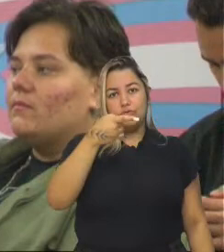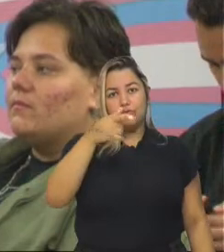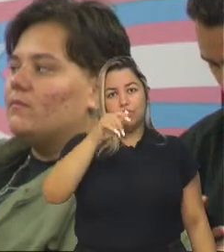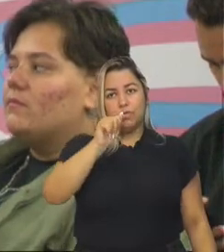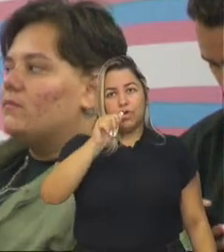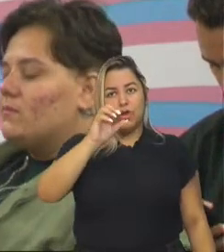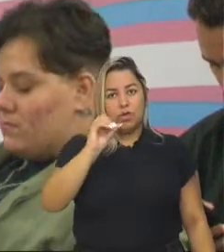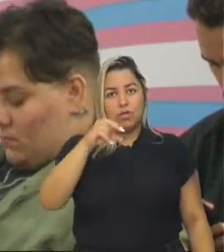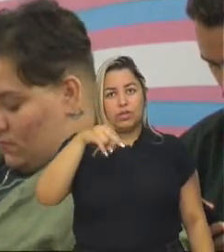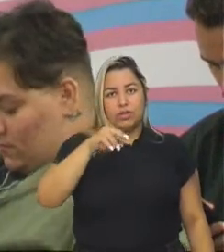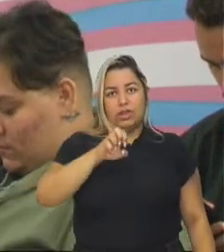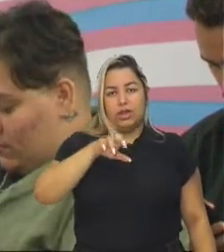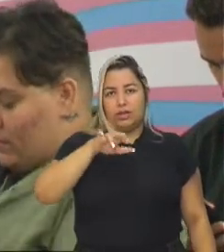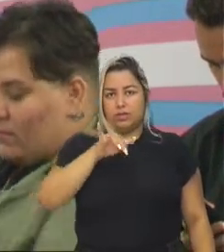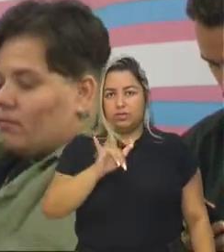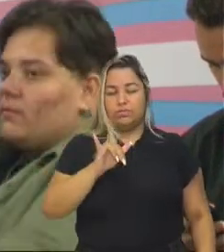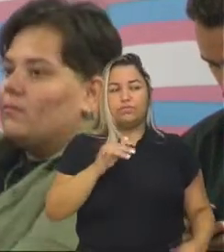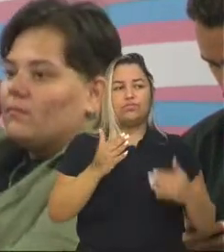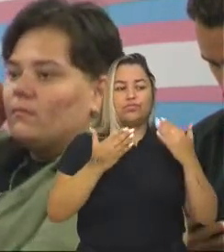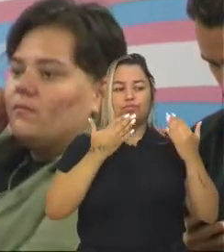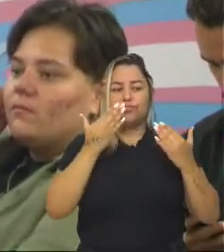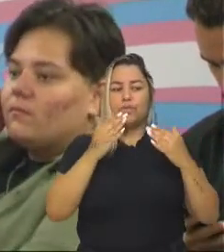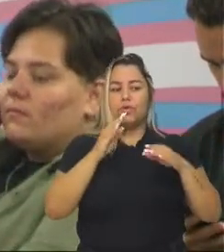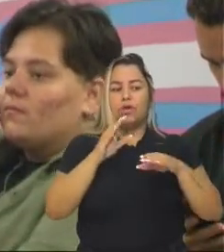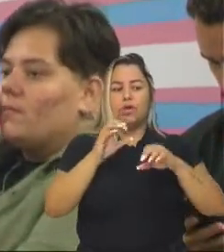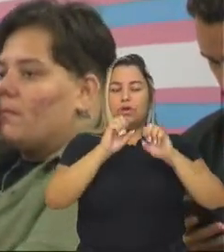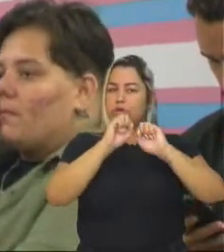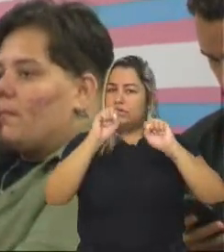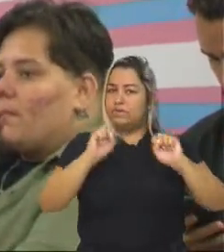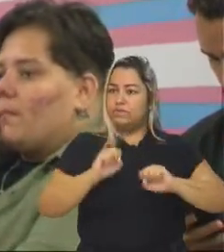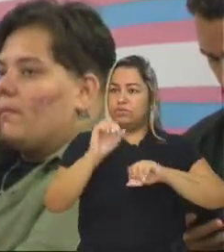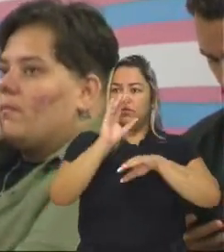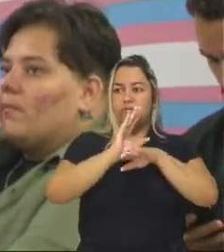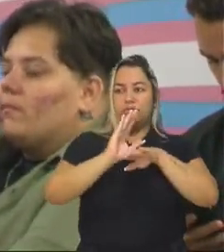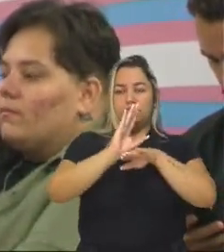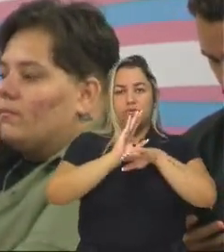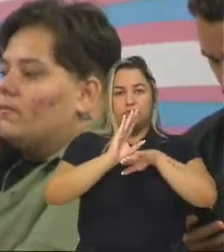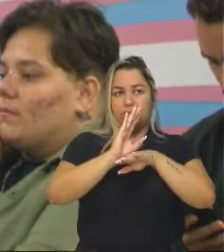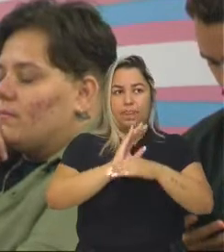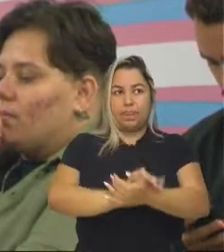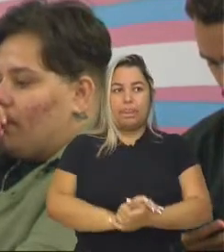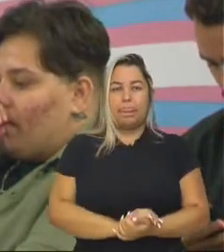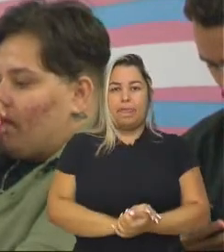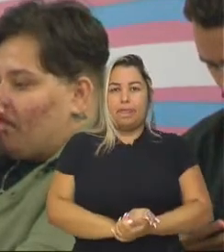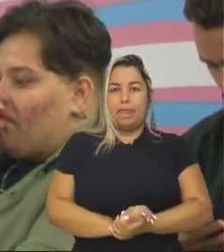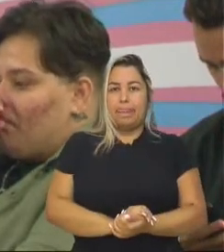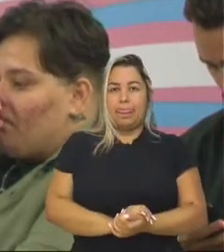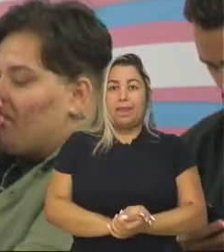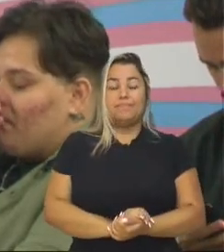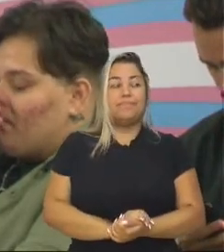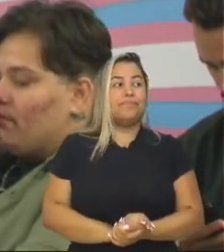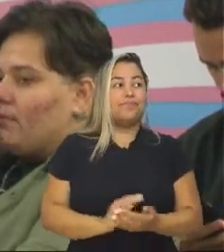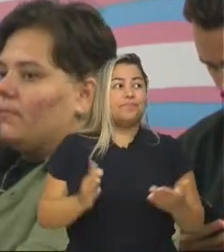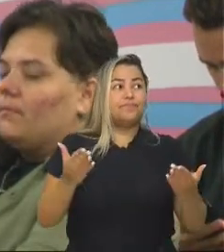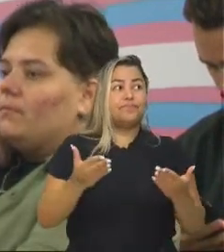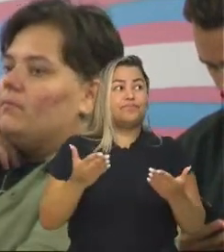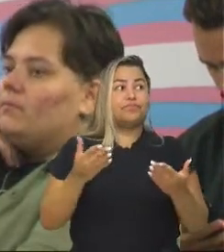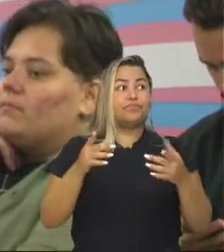psicologia, de um sistema de conselho que largou a mão. dele, no momento em